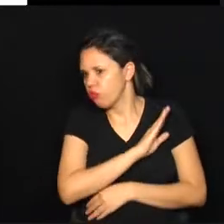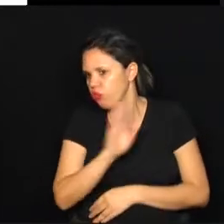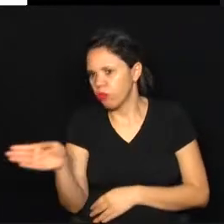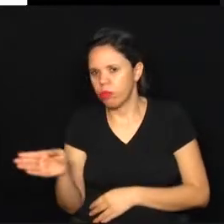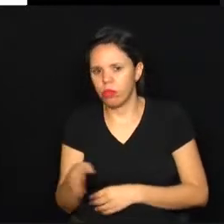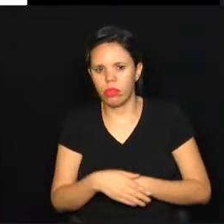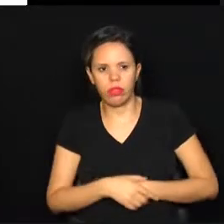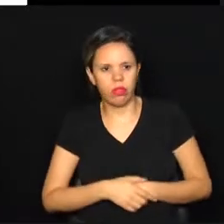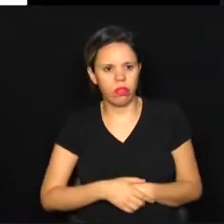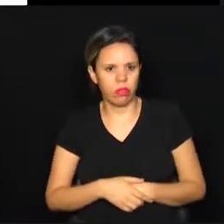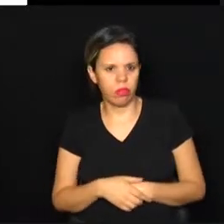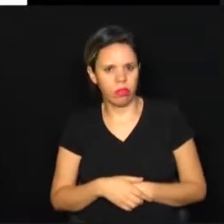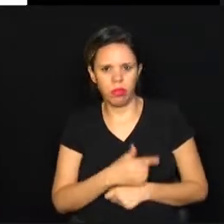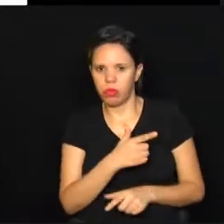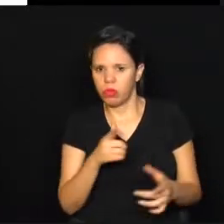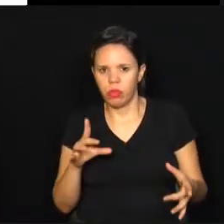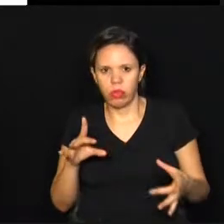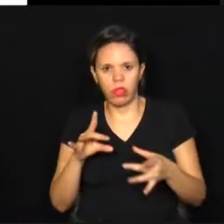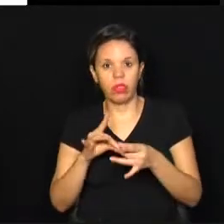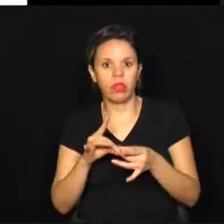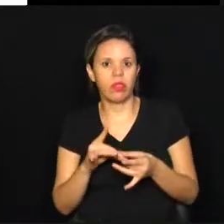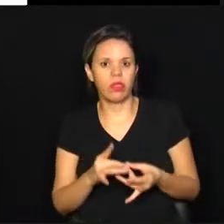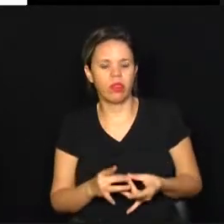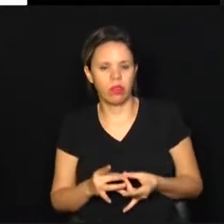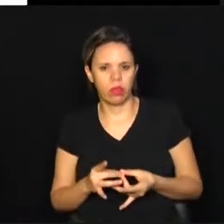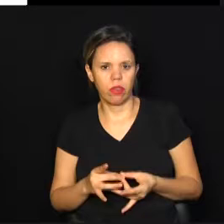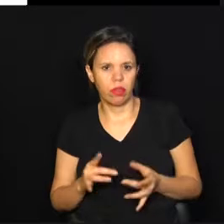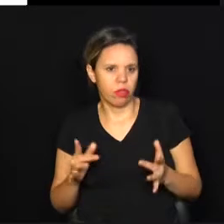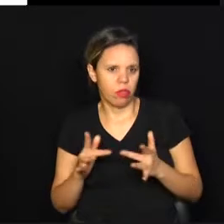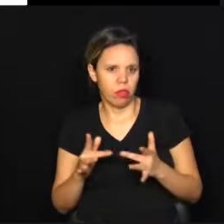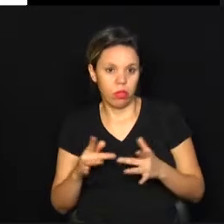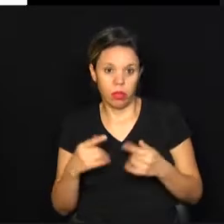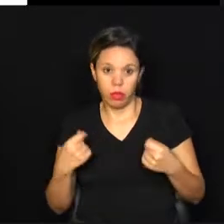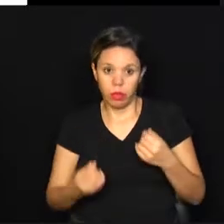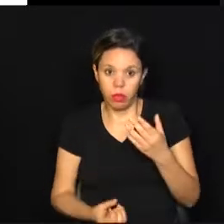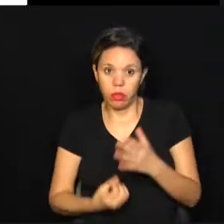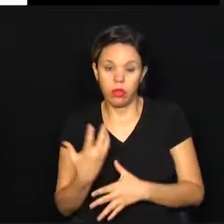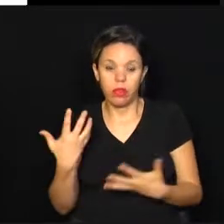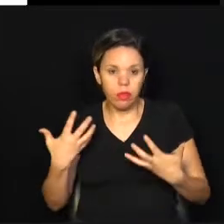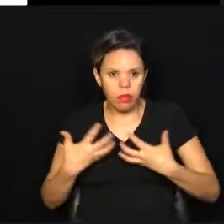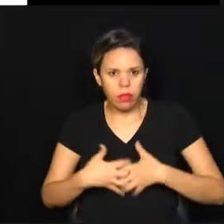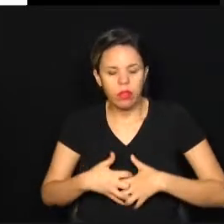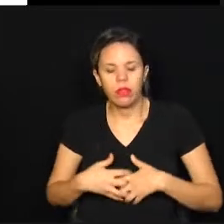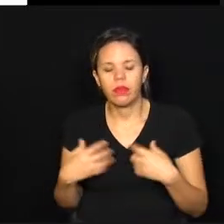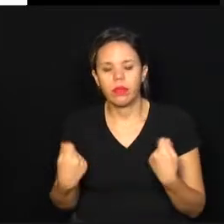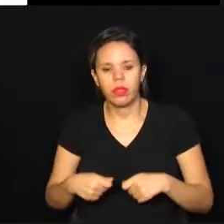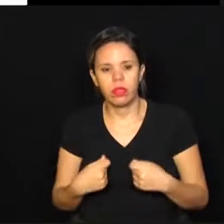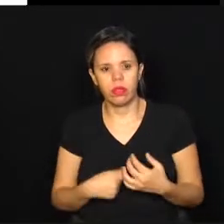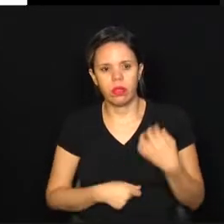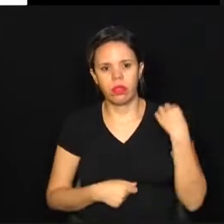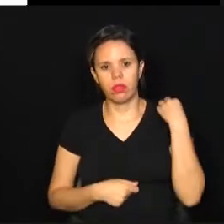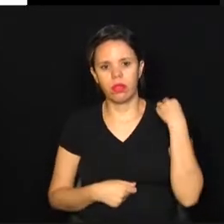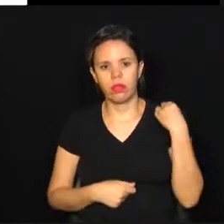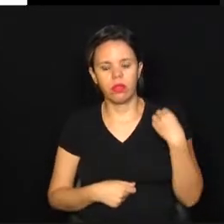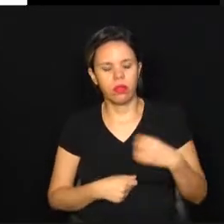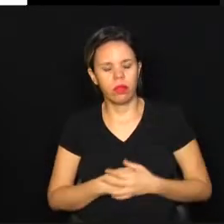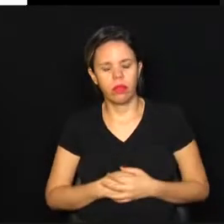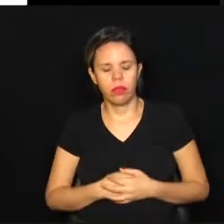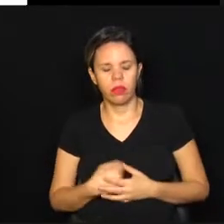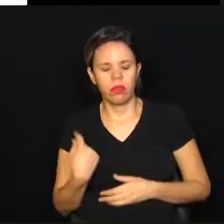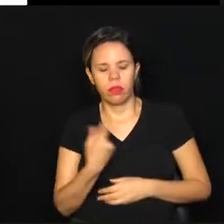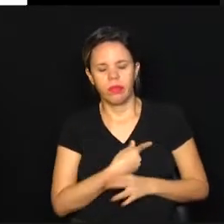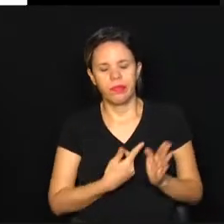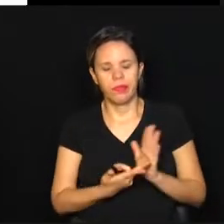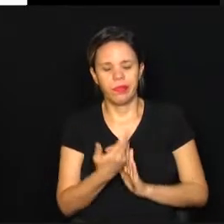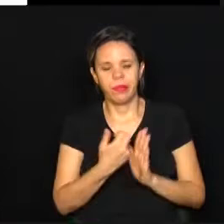né? Não temos essa conexão. Então, essa conexão precisa existir, essas conexões radiais precisam existir. E nós desenhamos